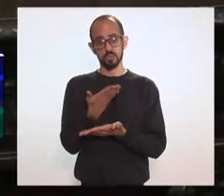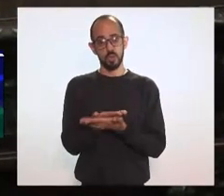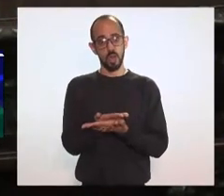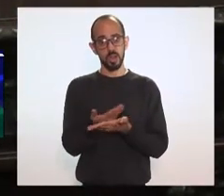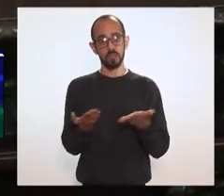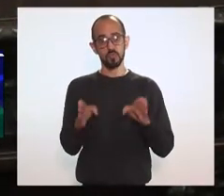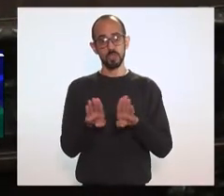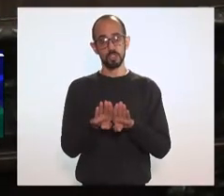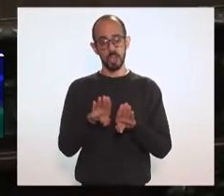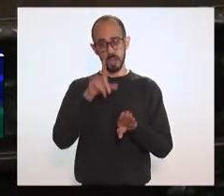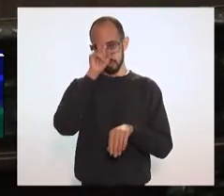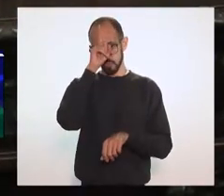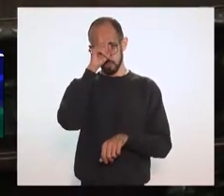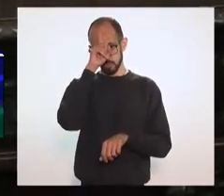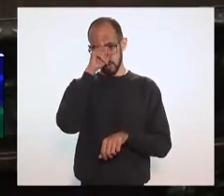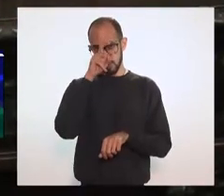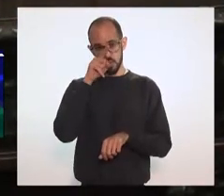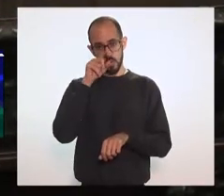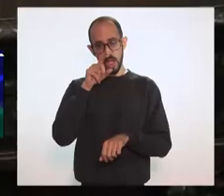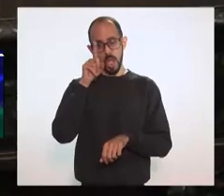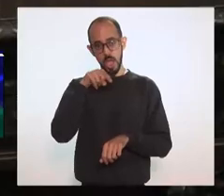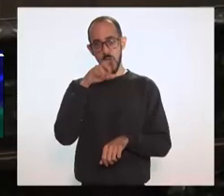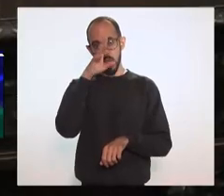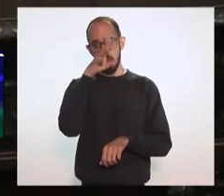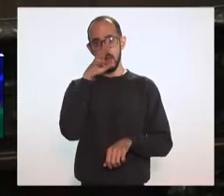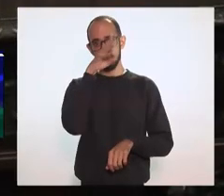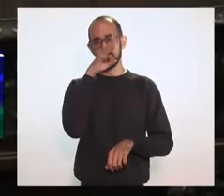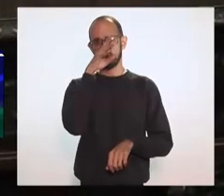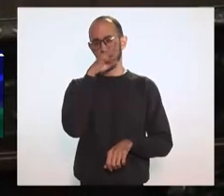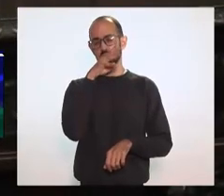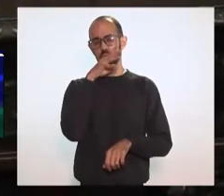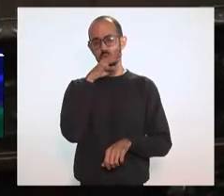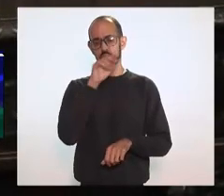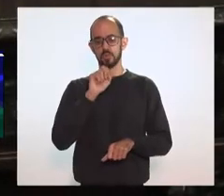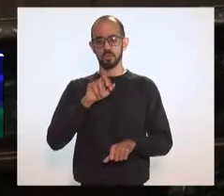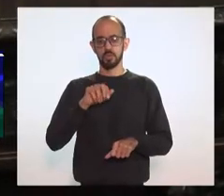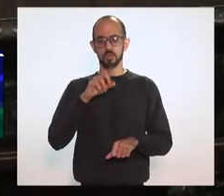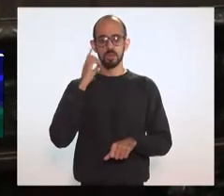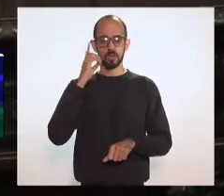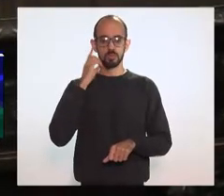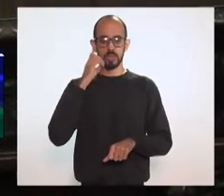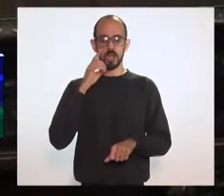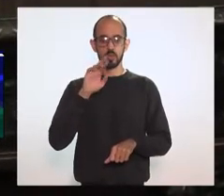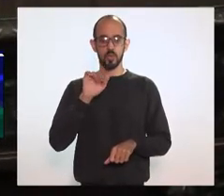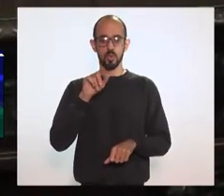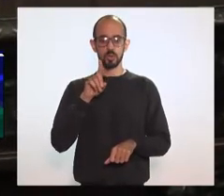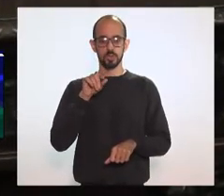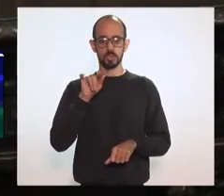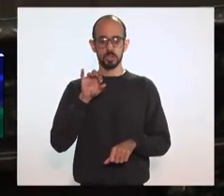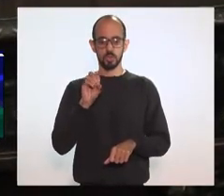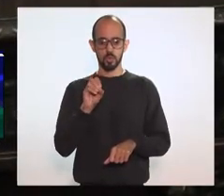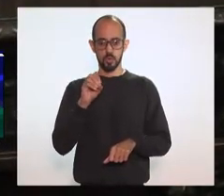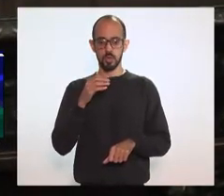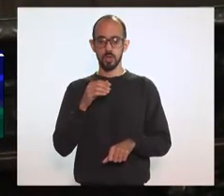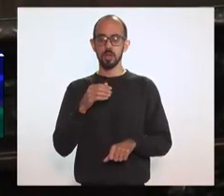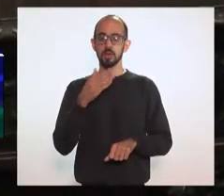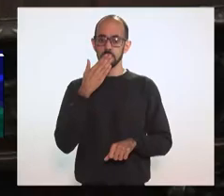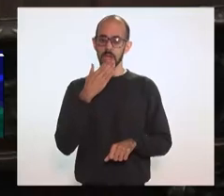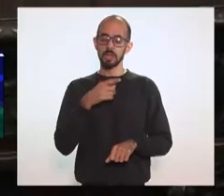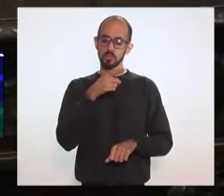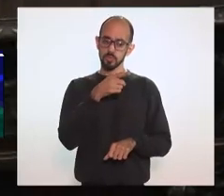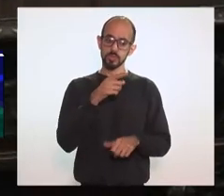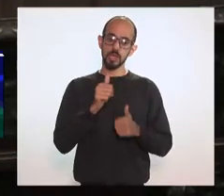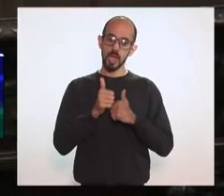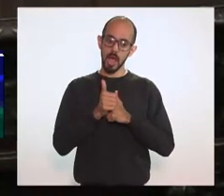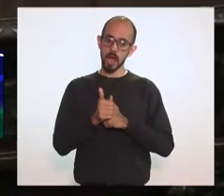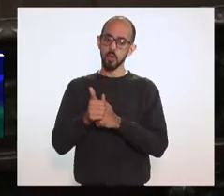público. É um absurdo que a gente possa, deputado Rodrigo Amorim, faça um apelo à Vossa Excelência para acompanhar de perto essa pauta.